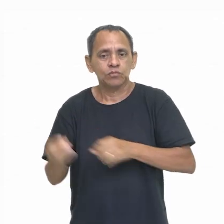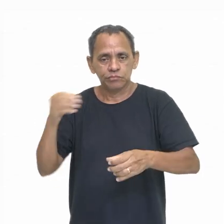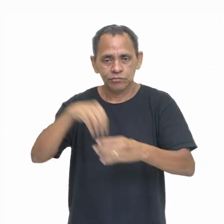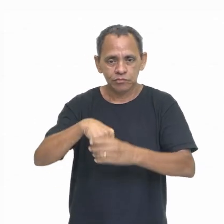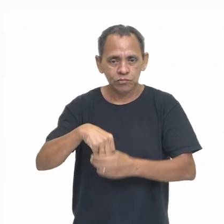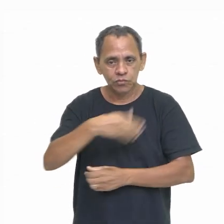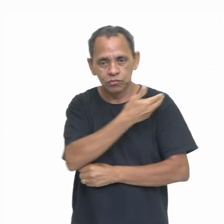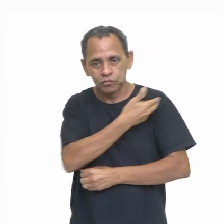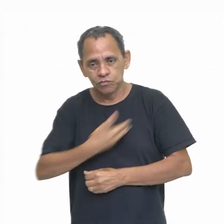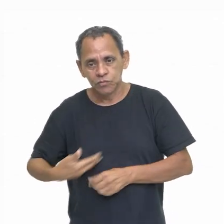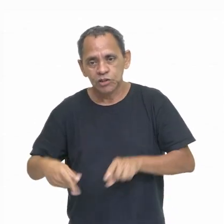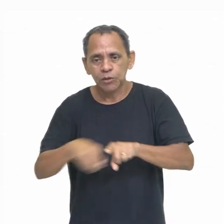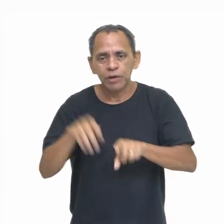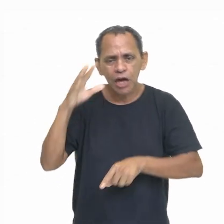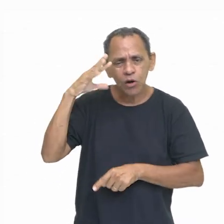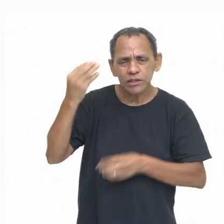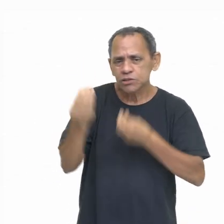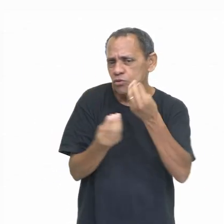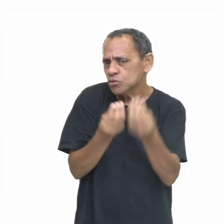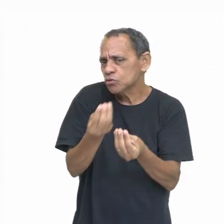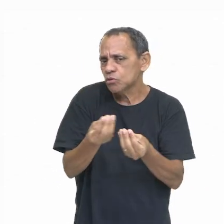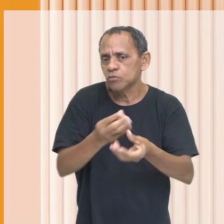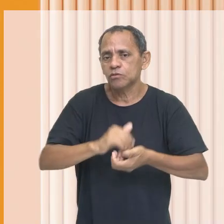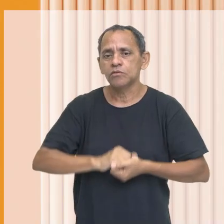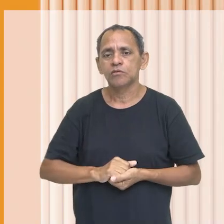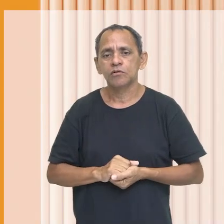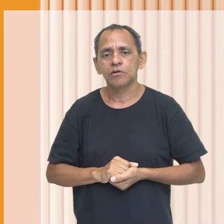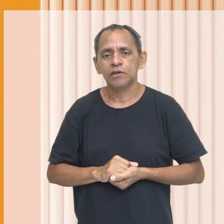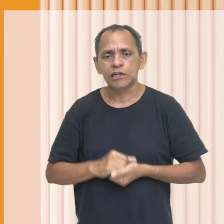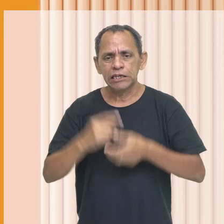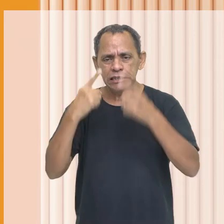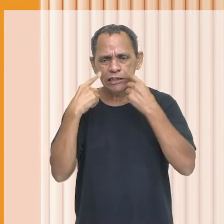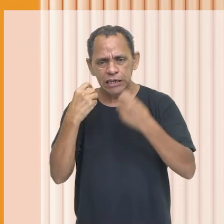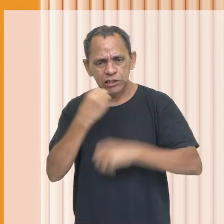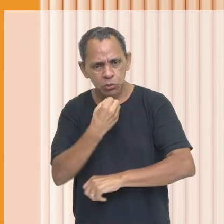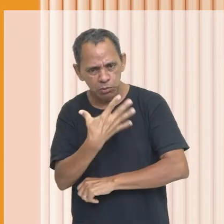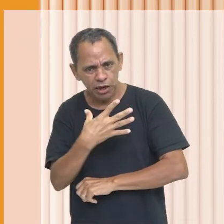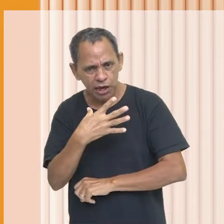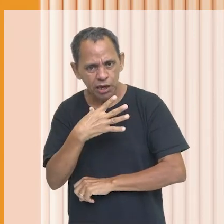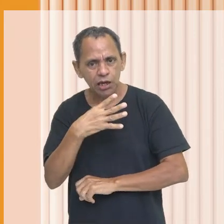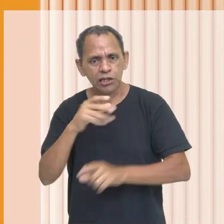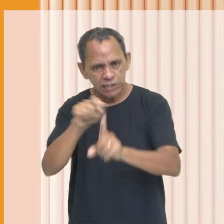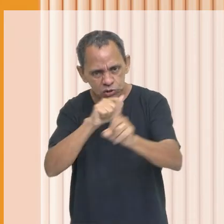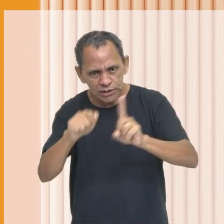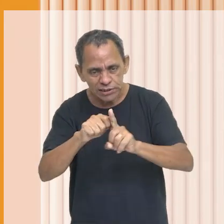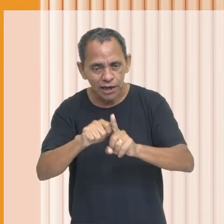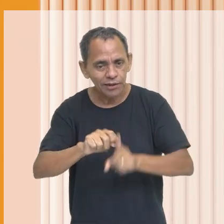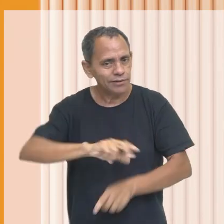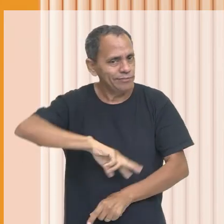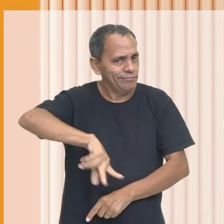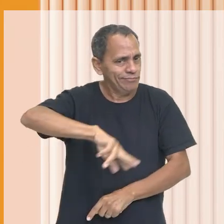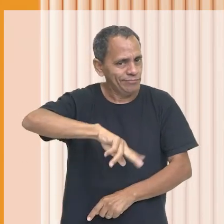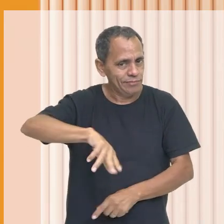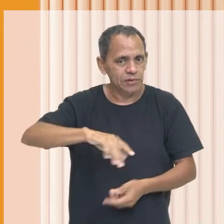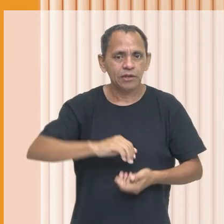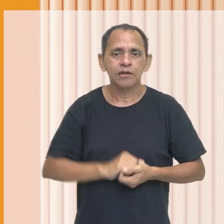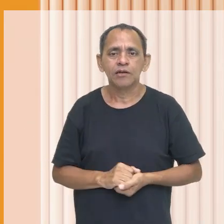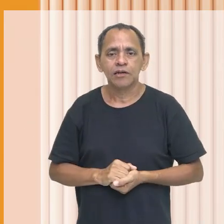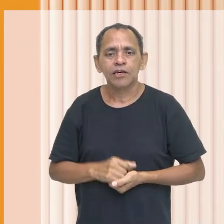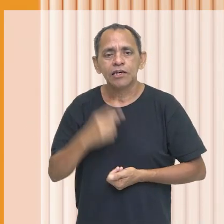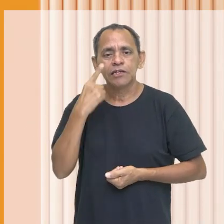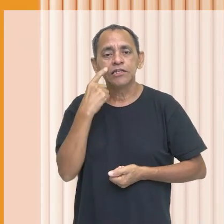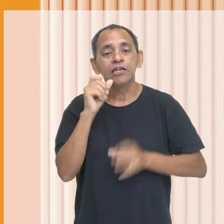isso acontece, como eu disse, não interessa o bem da sociedade, interessa o bem daquela